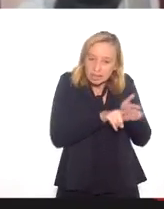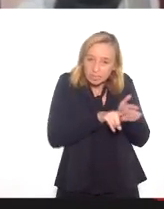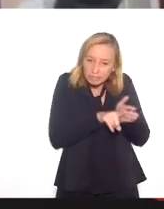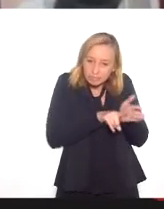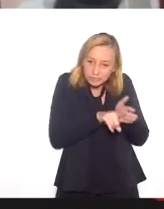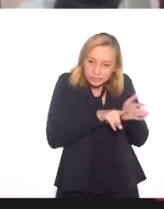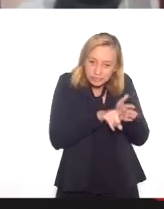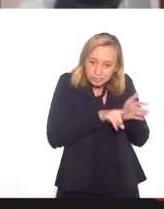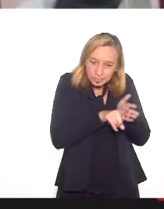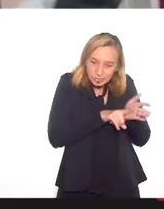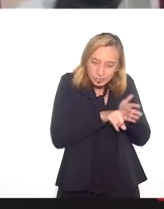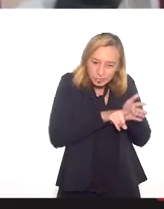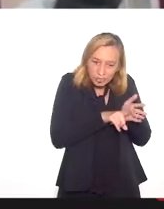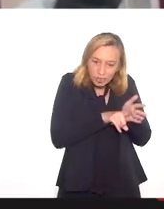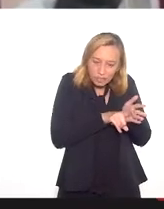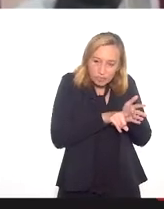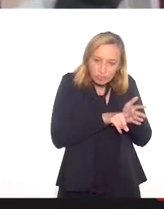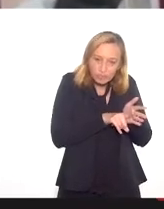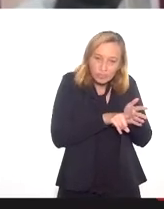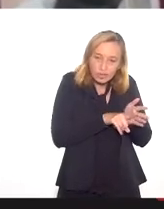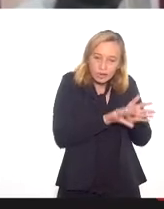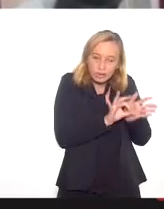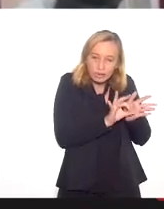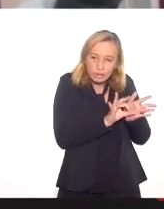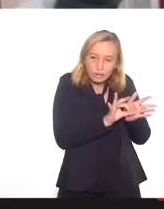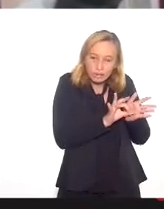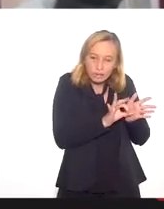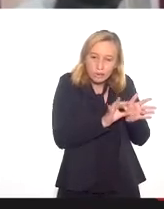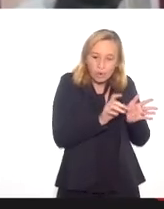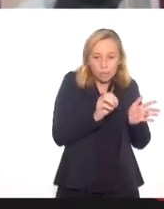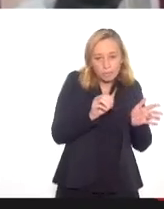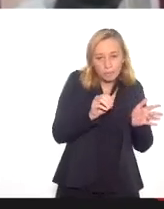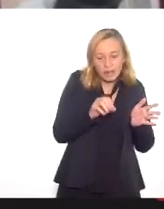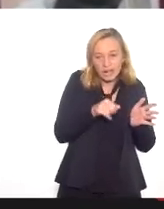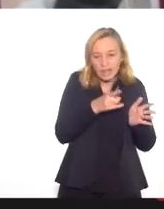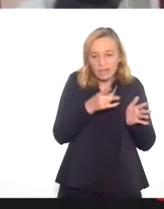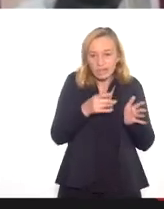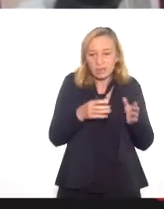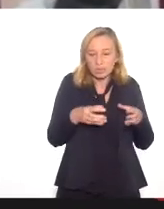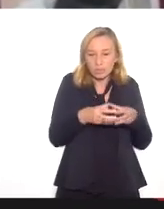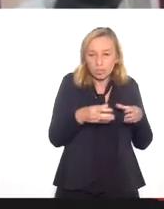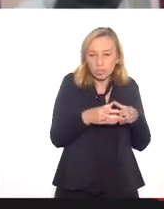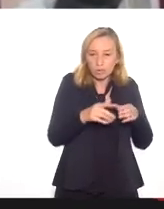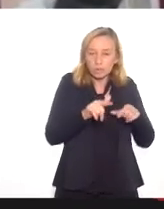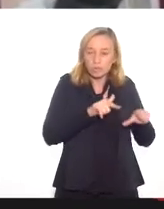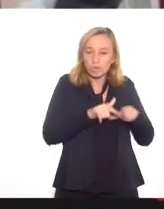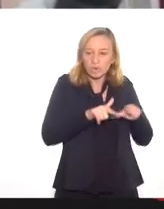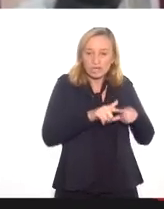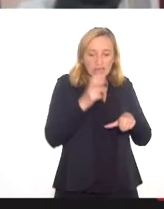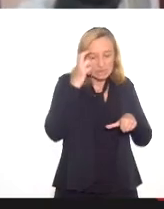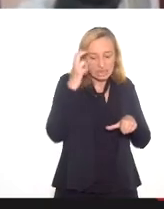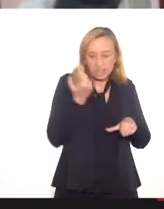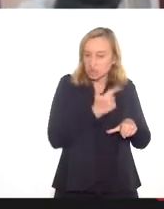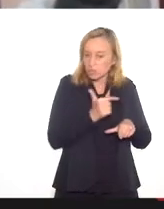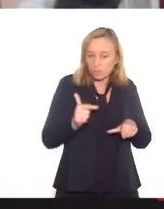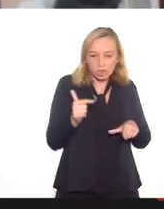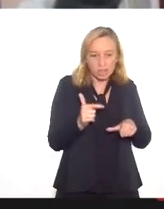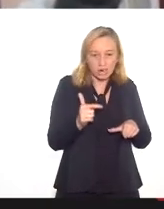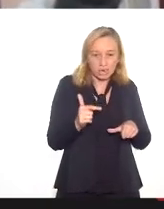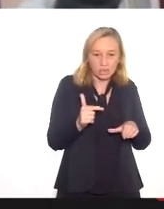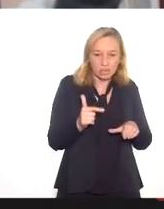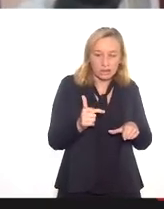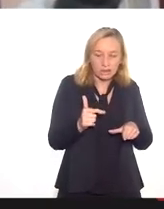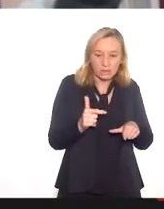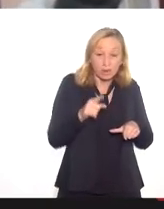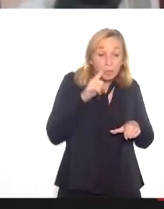uma operação que não foi com a devida inteligência, foi com o